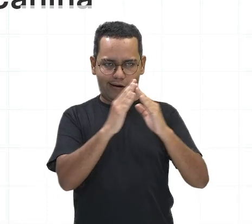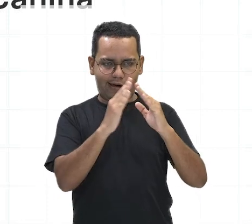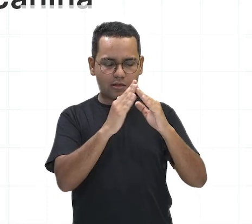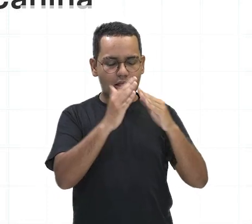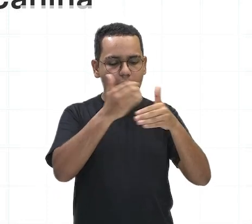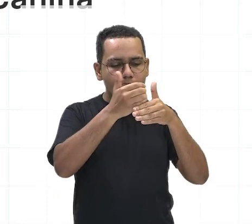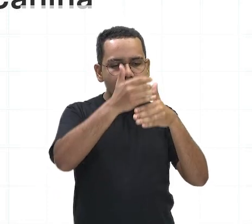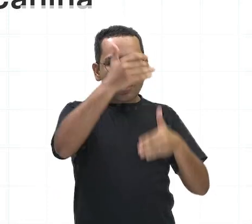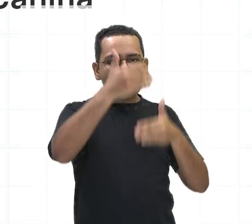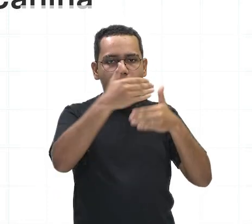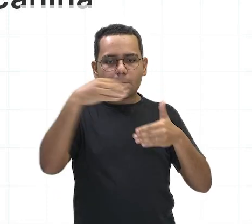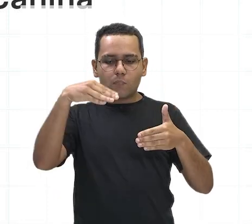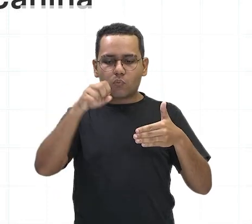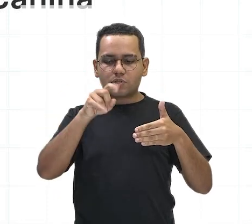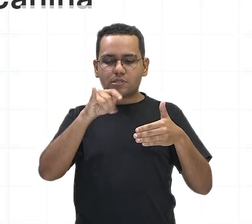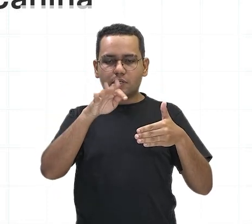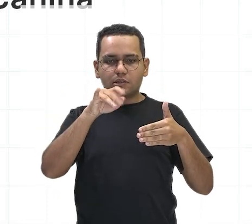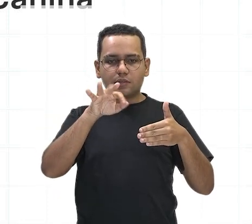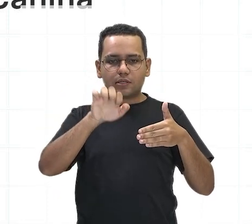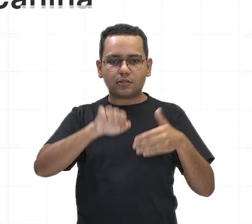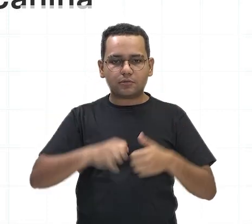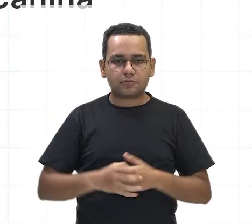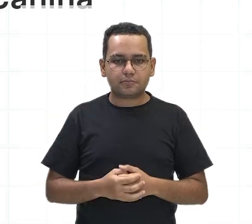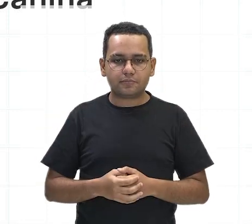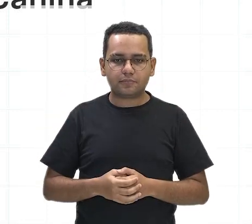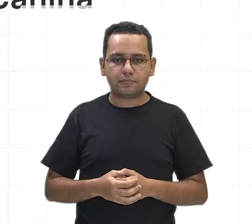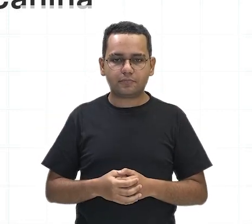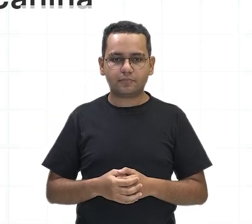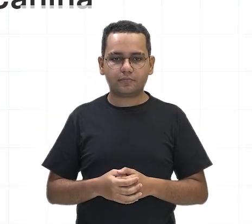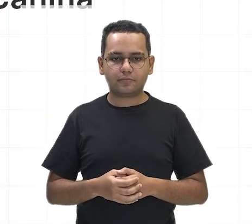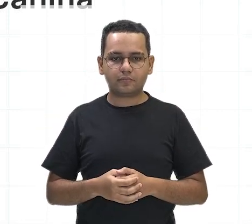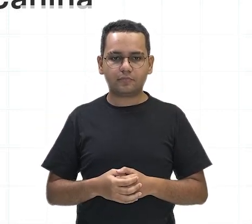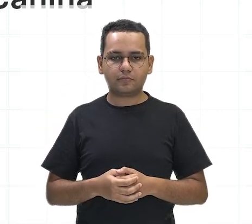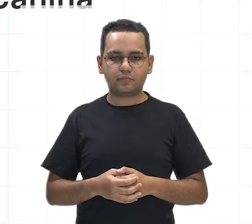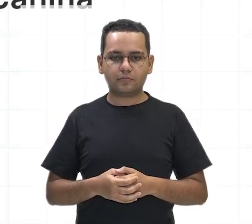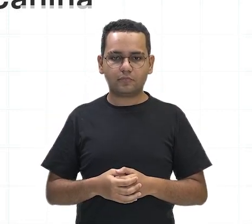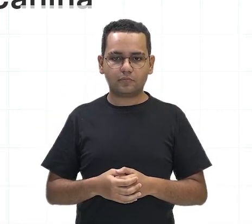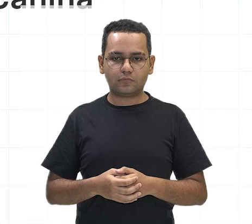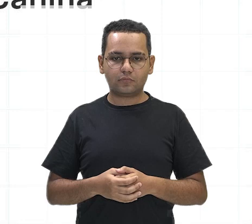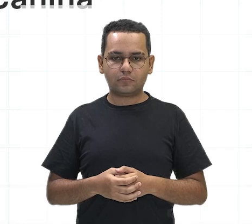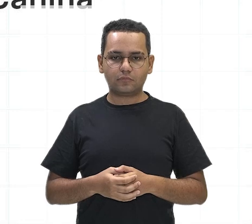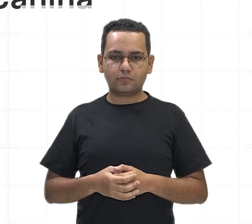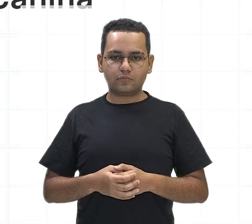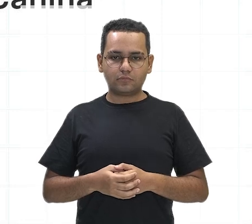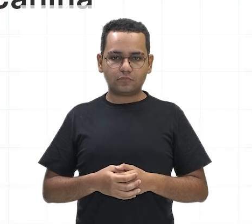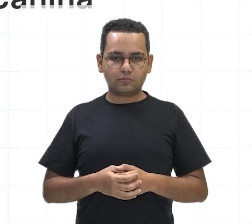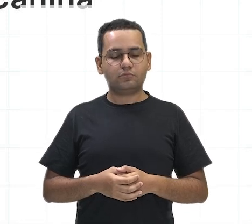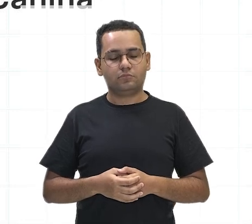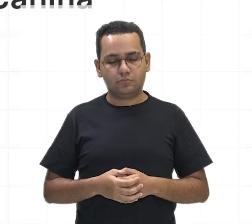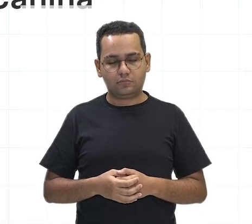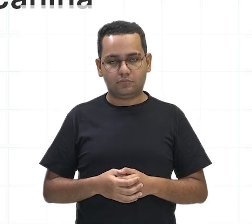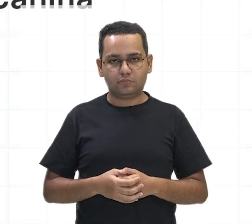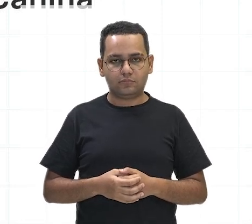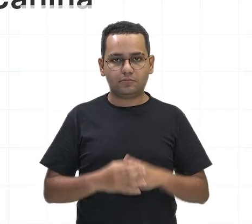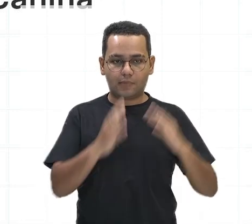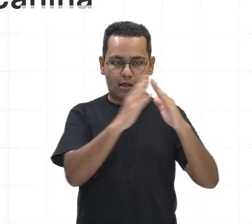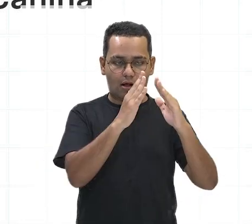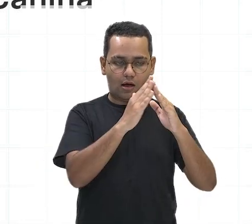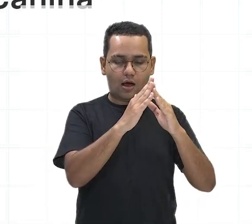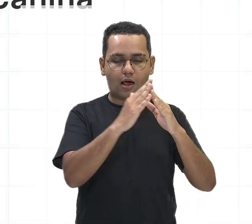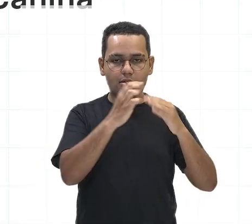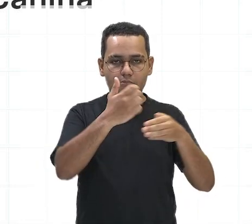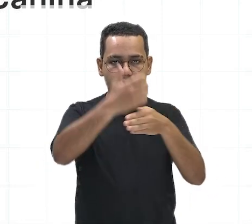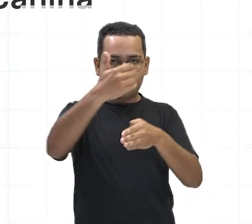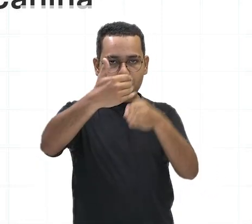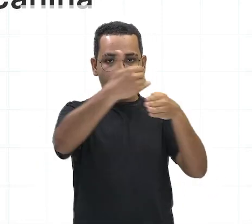de tela fina e, dentro do possível, a colocação de telas de proteção nas janelas.